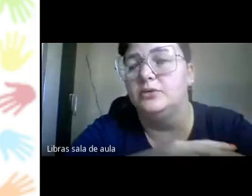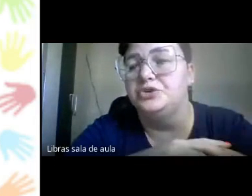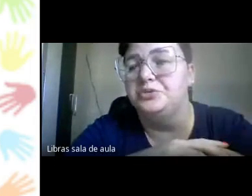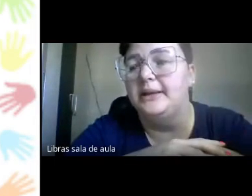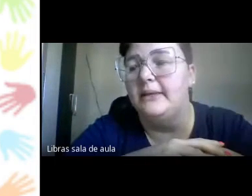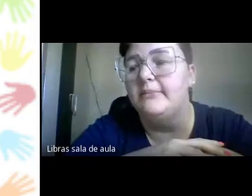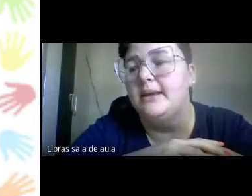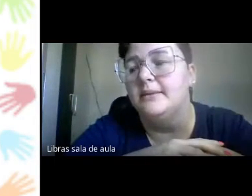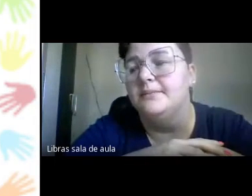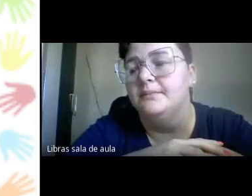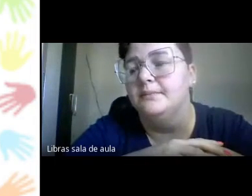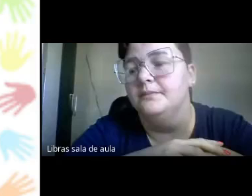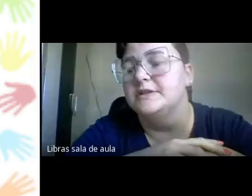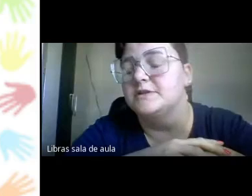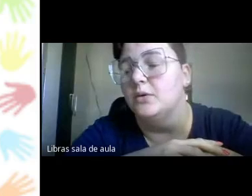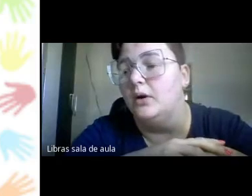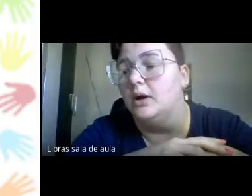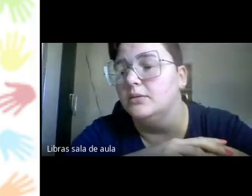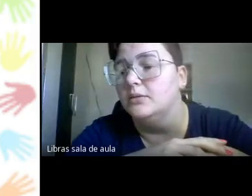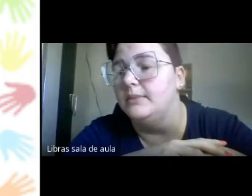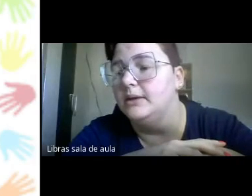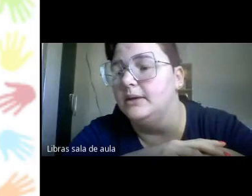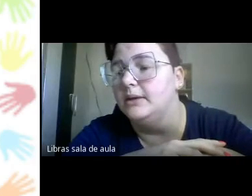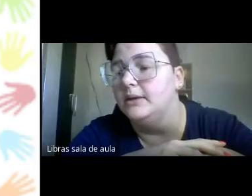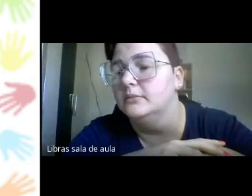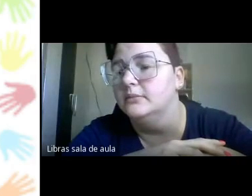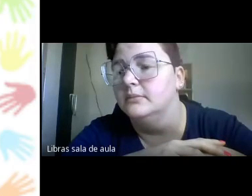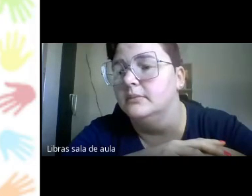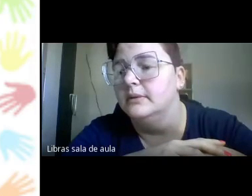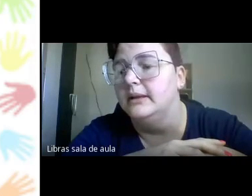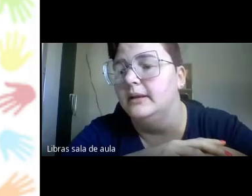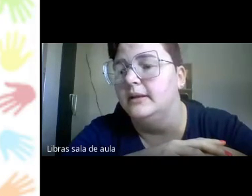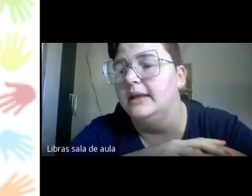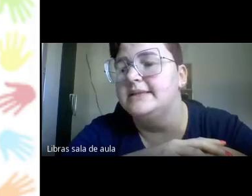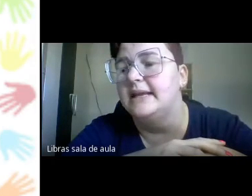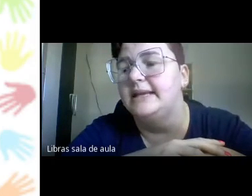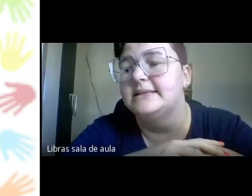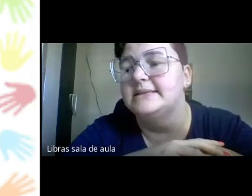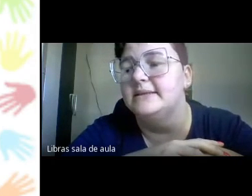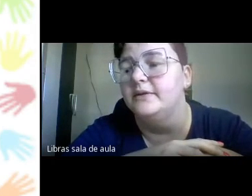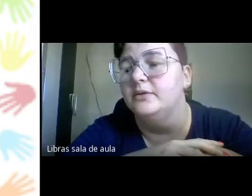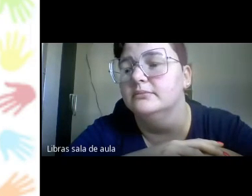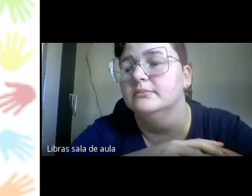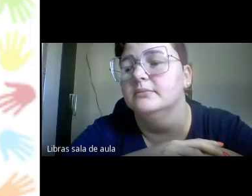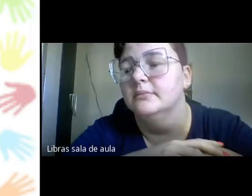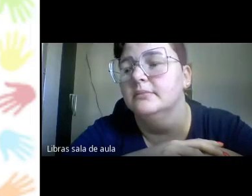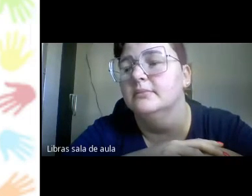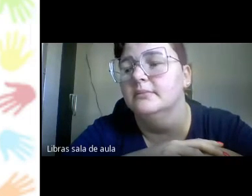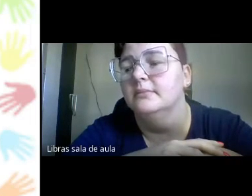nesse período de pandemia. Vocês concordam comigo? Ele seria acessível?